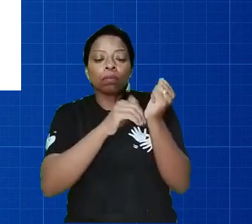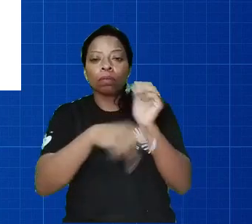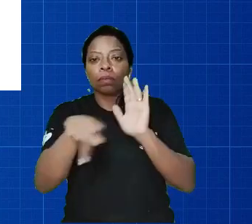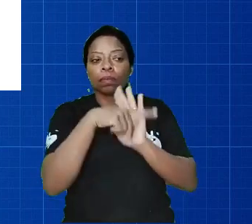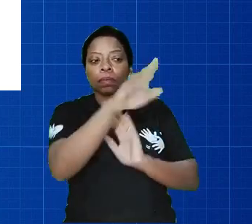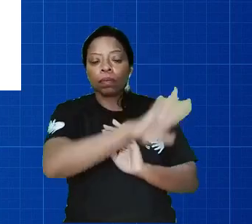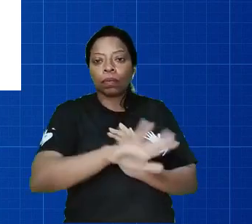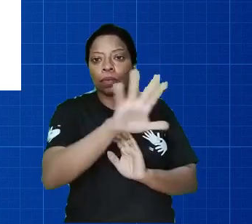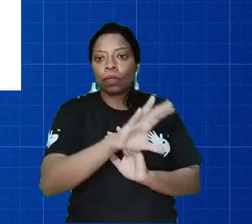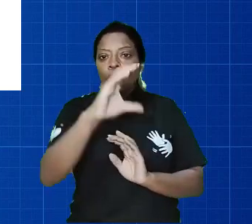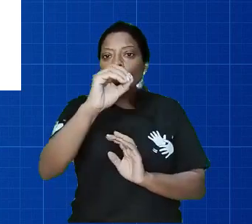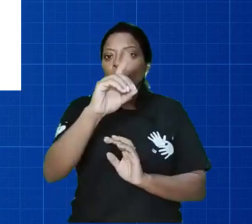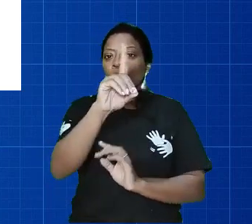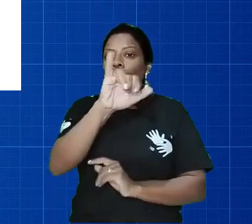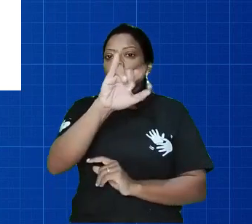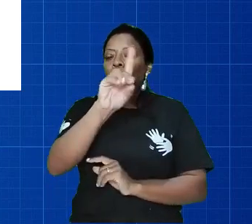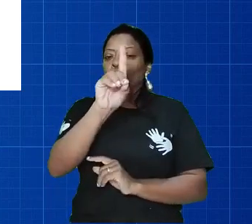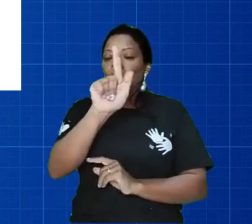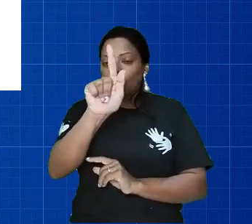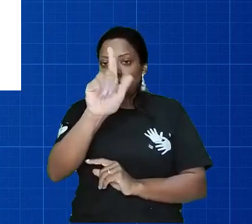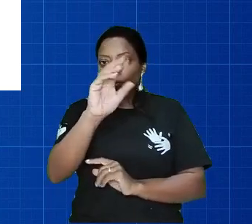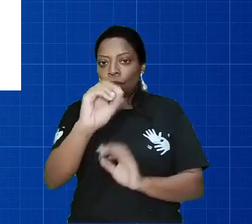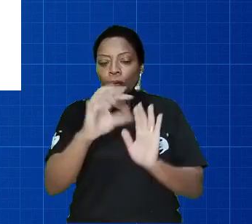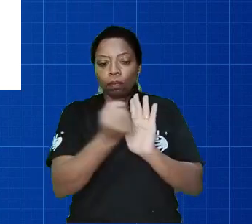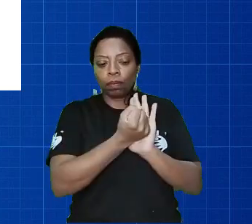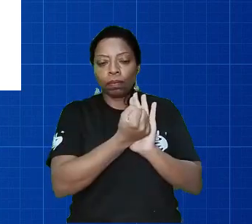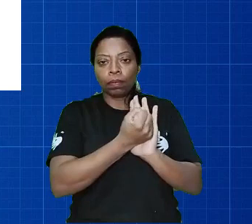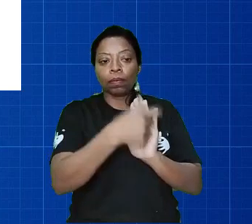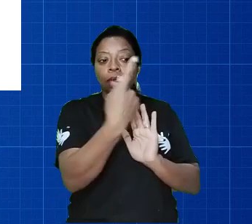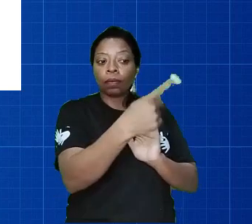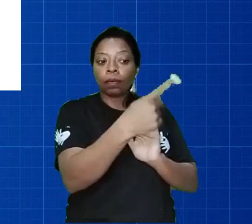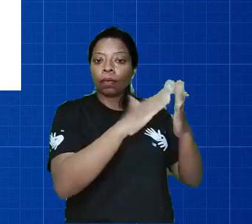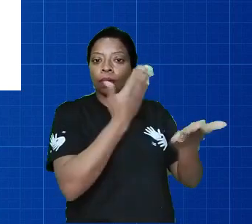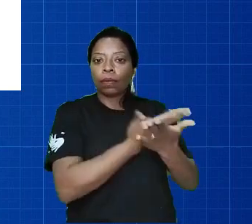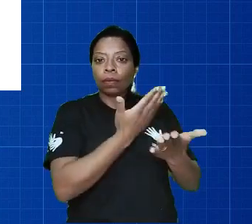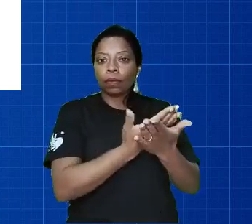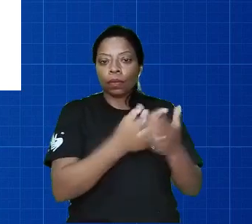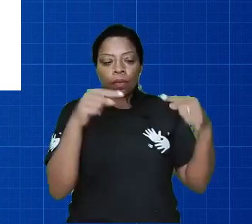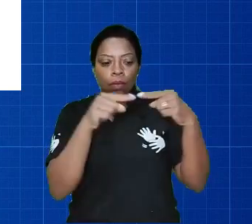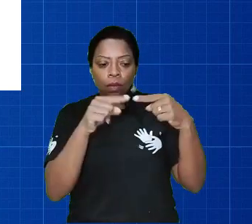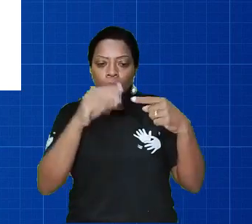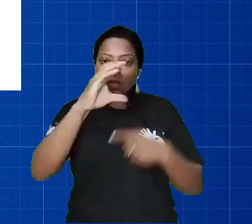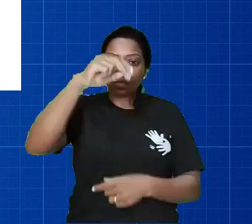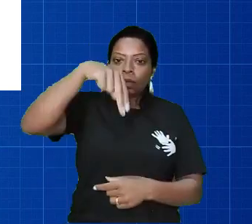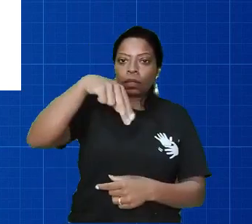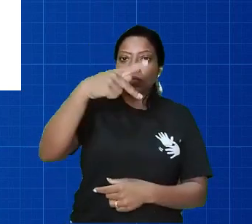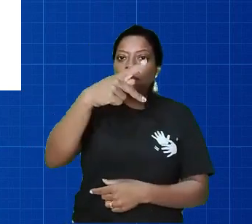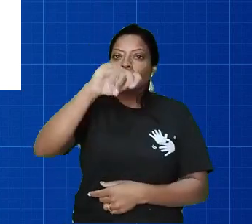MEC. Então, ele é vinculado ao INEP e também ao CNPJ da